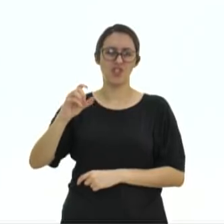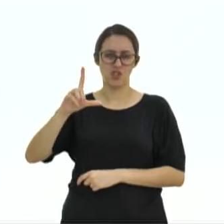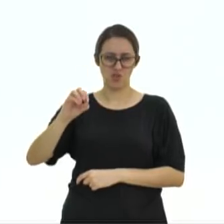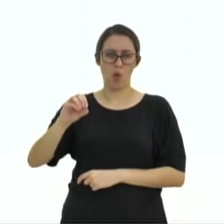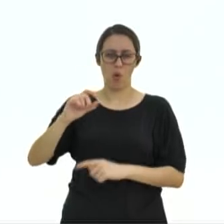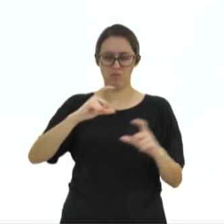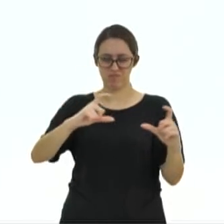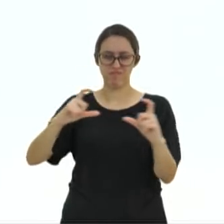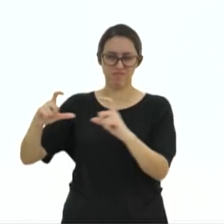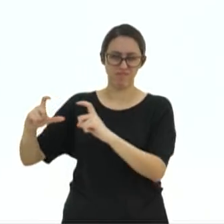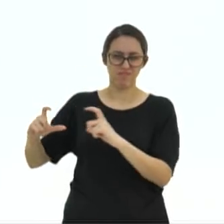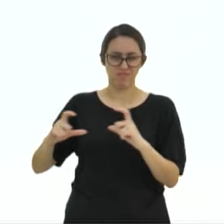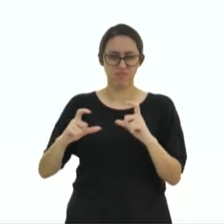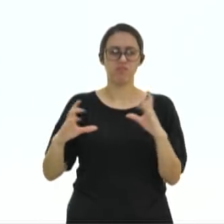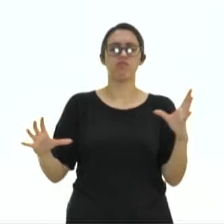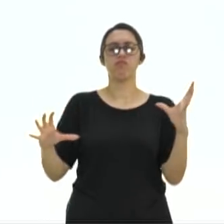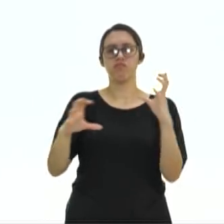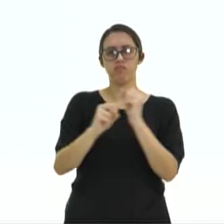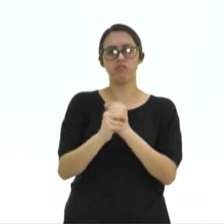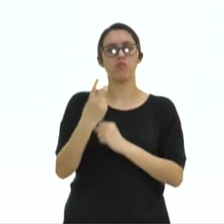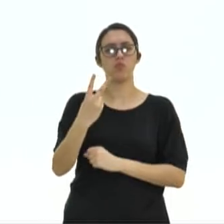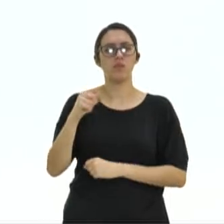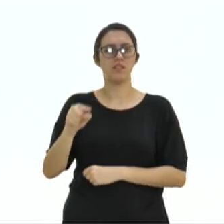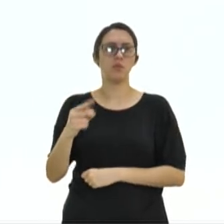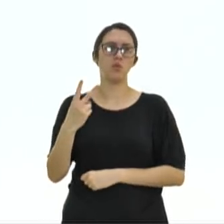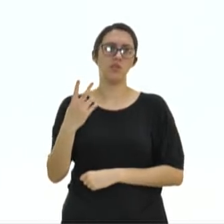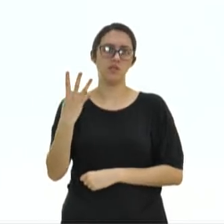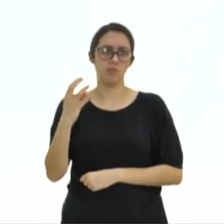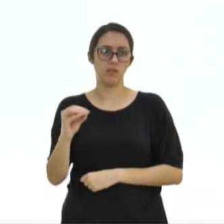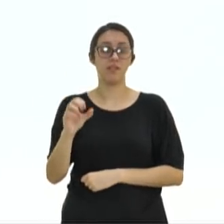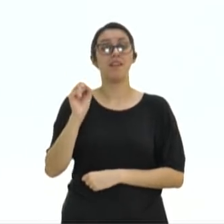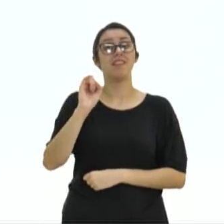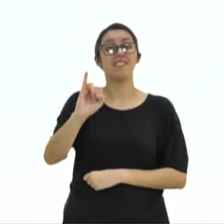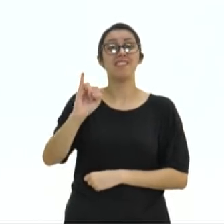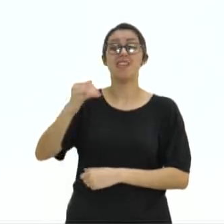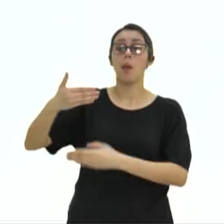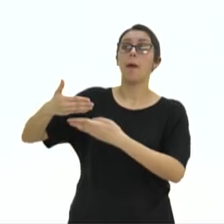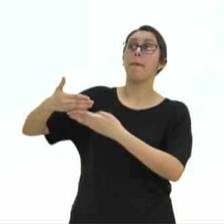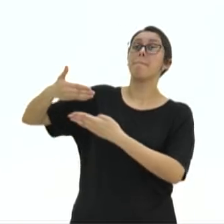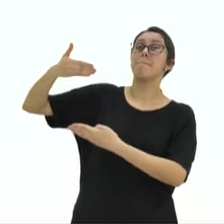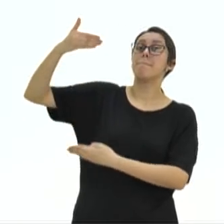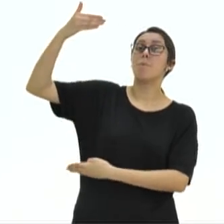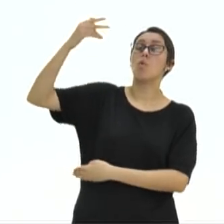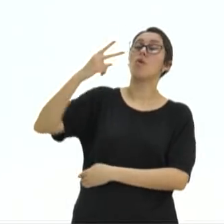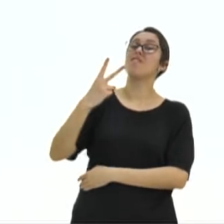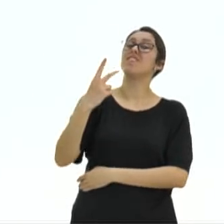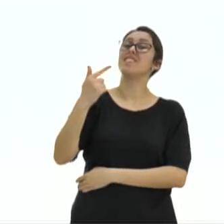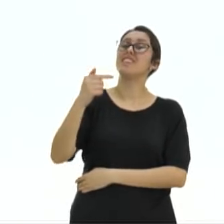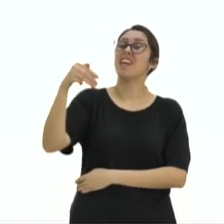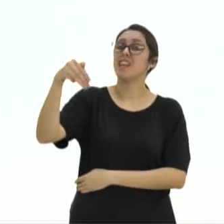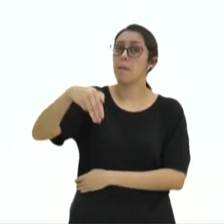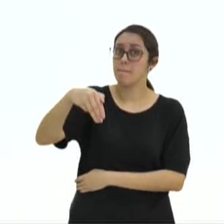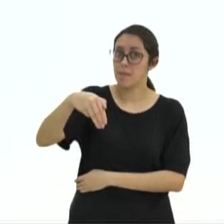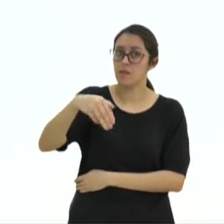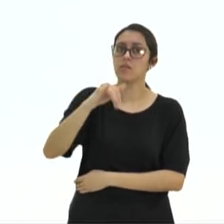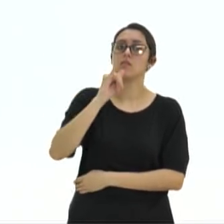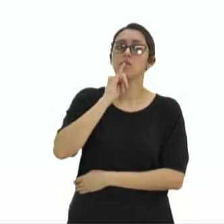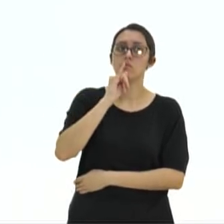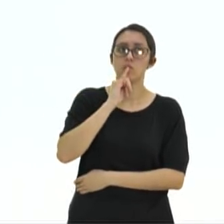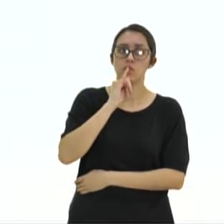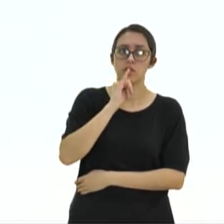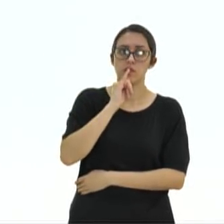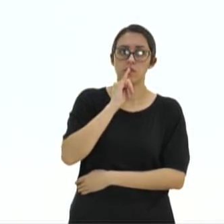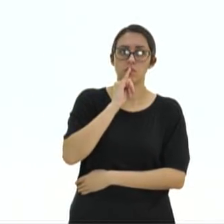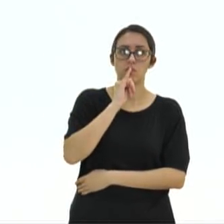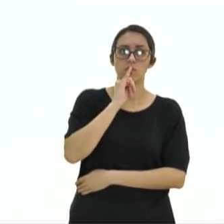lá, né, deu essa quantidade. Caso o muro tivesse 27 metros, então veja bem, um lado o muro tem 16 metros, ele